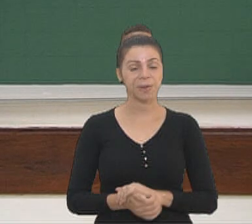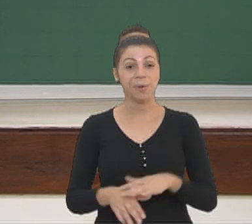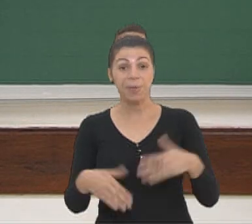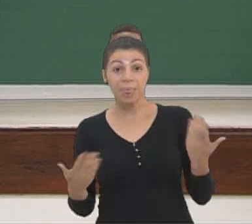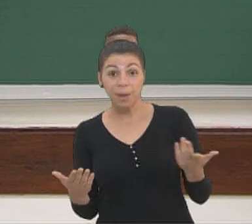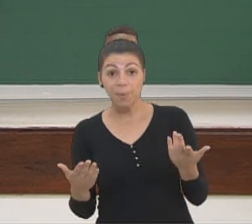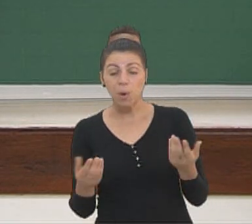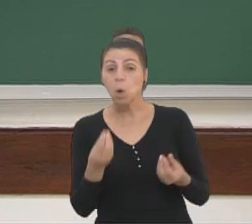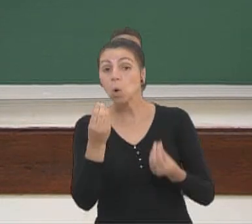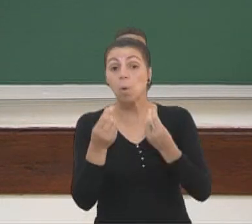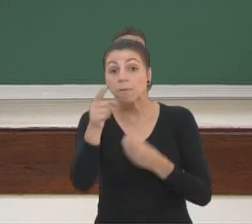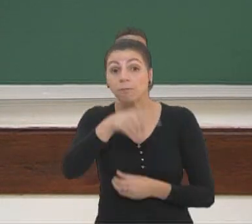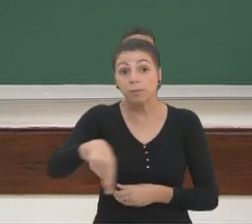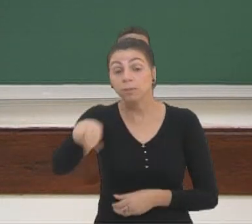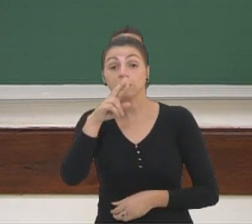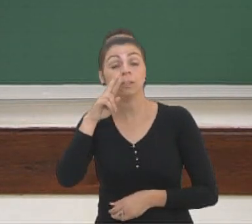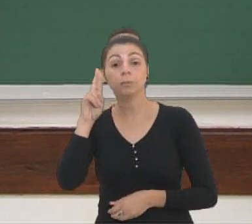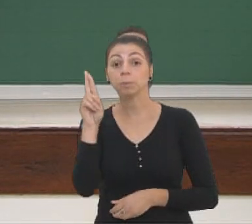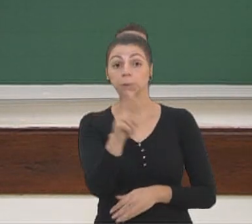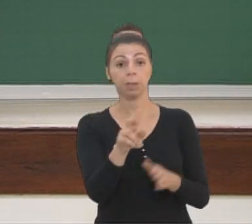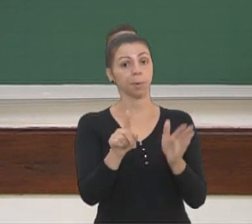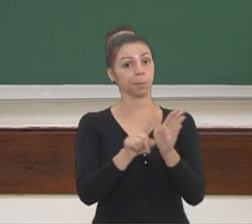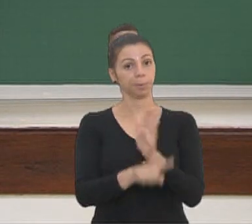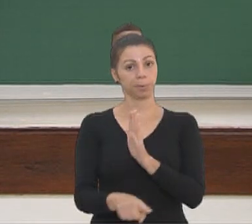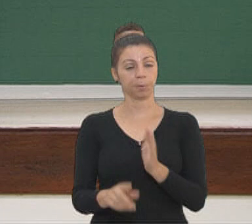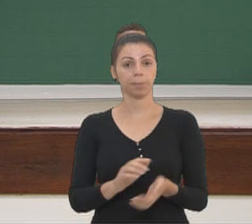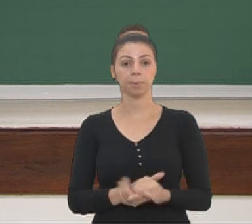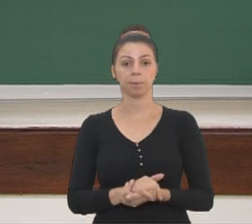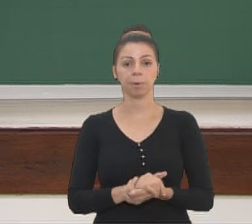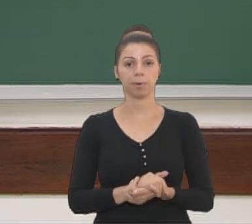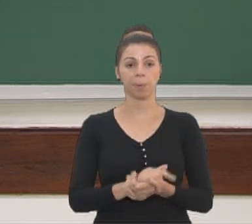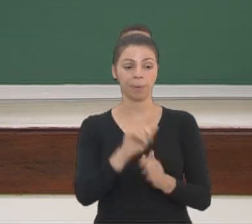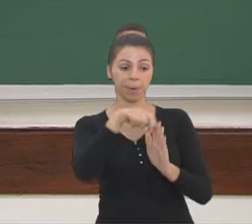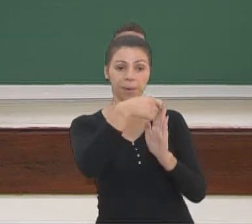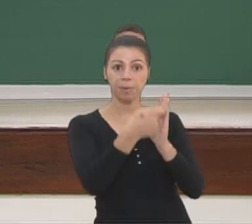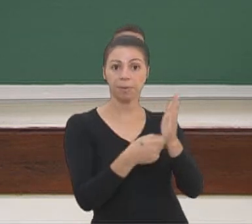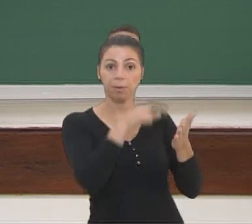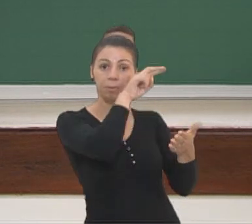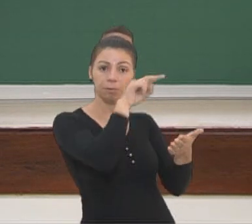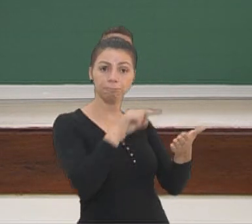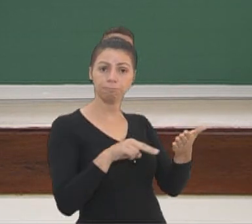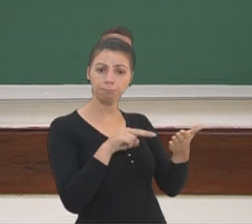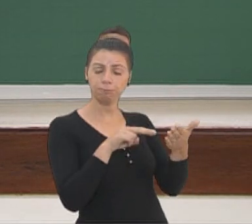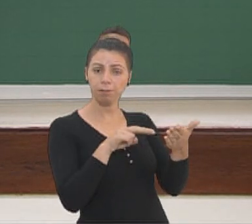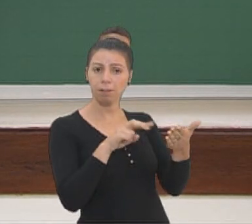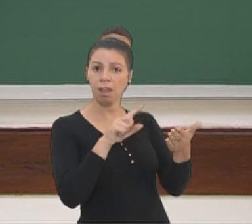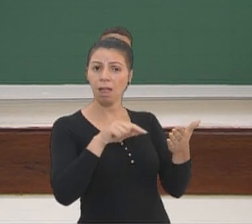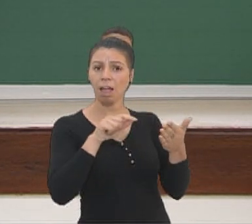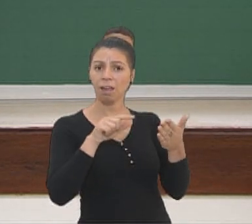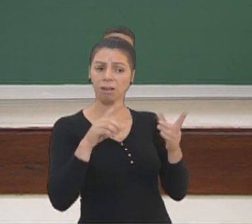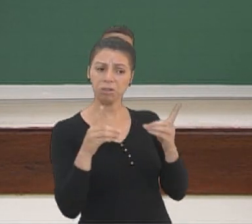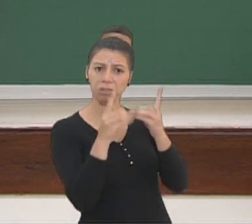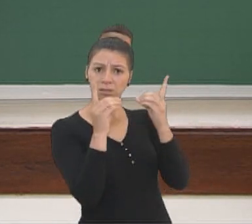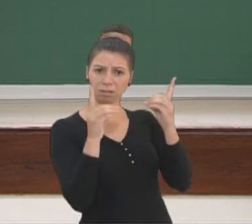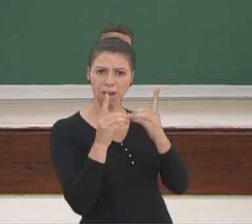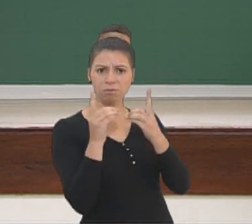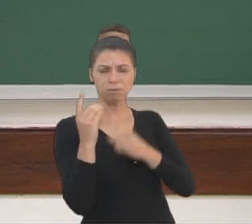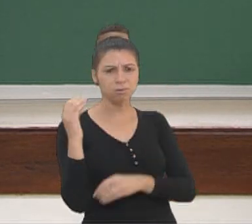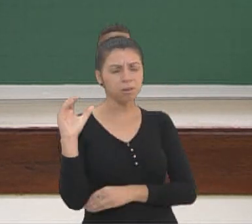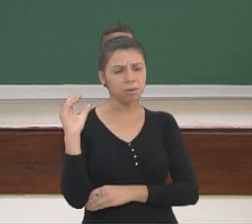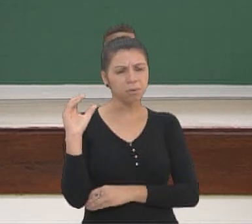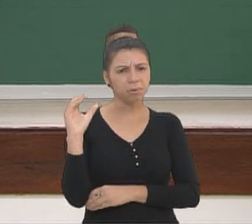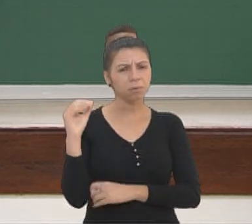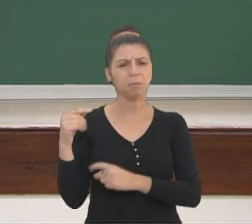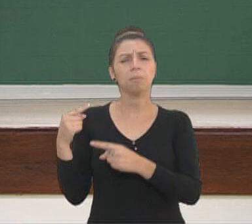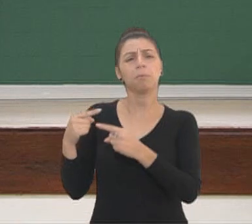Então, pessoal, como vocês responderam a questão? Esse texto que a gente leu se enquadra no perfil didático científico? E por